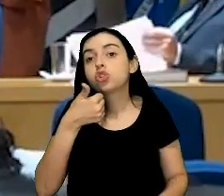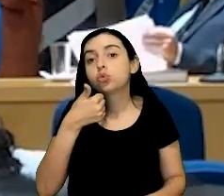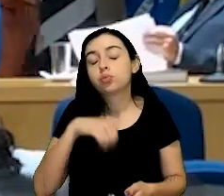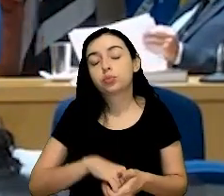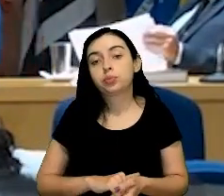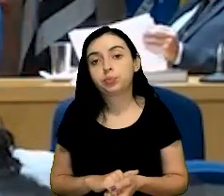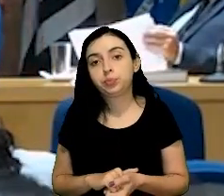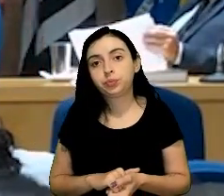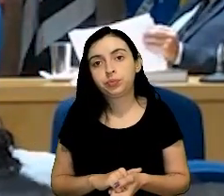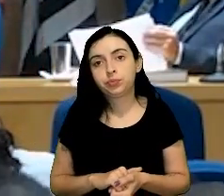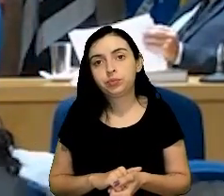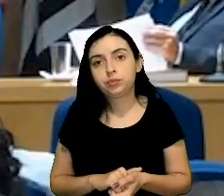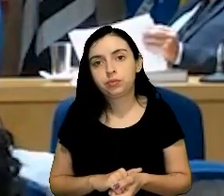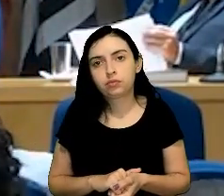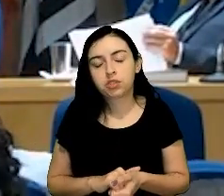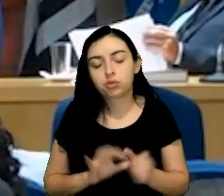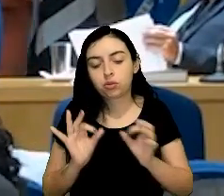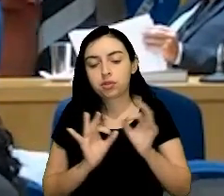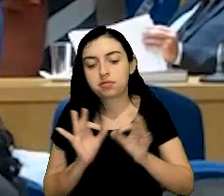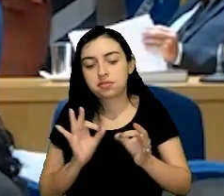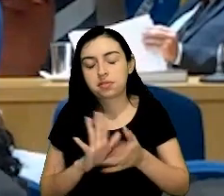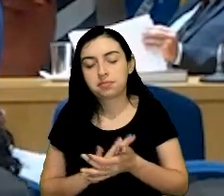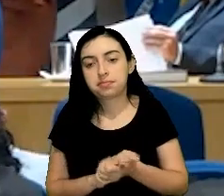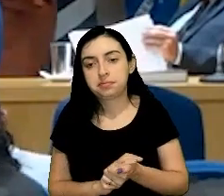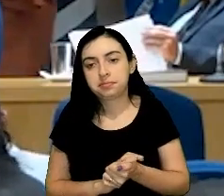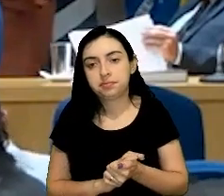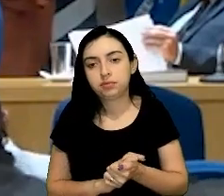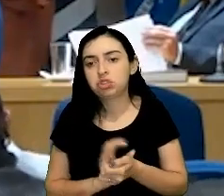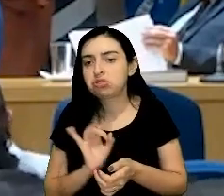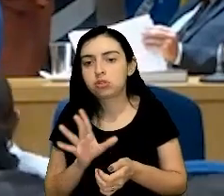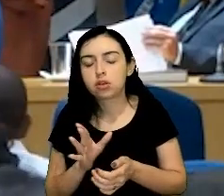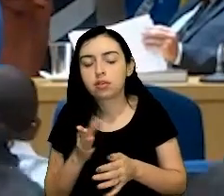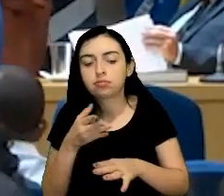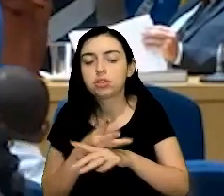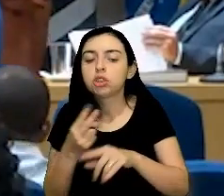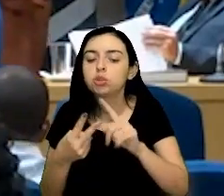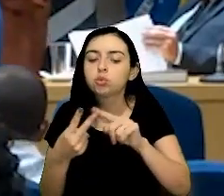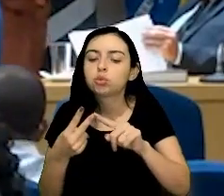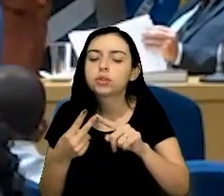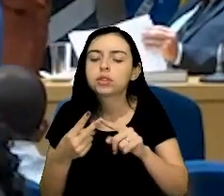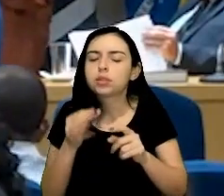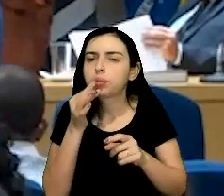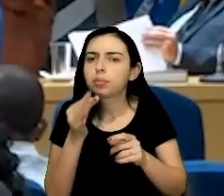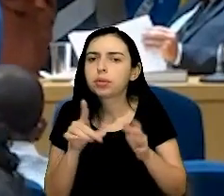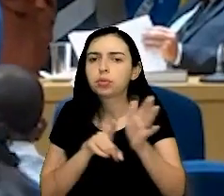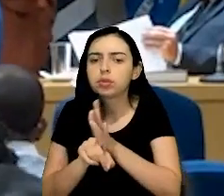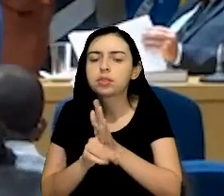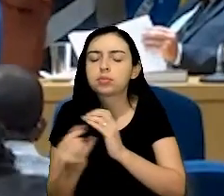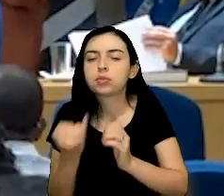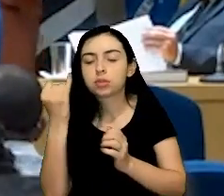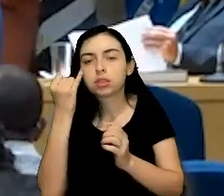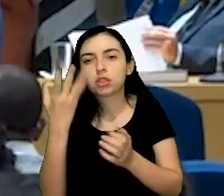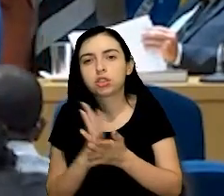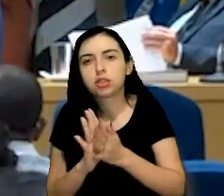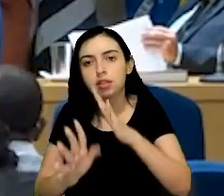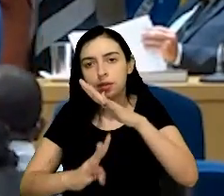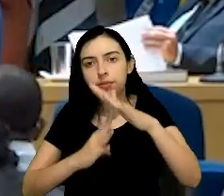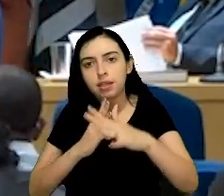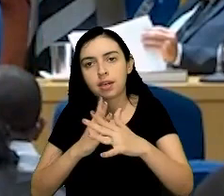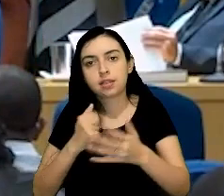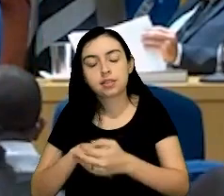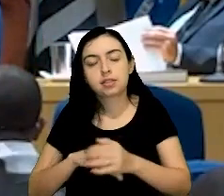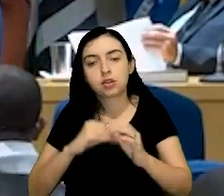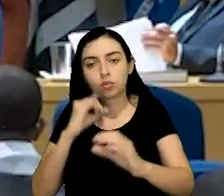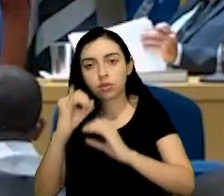Deixa eu ver se eu consigo. Aqui. Só queria então entrar em duas questões que eu vejo importantes na migração internacional. Uma delas é a hospitalidade.